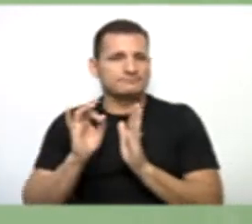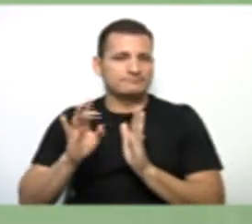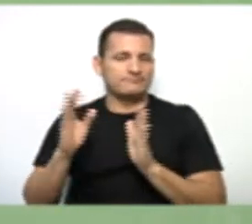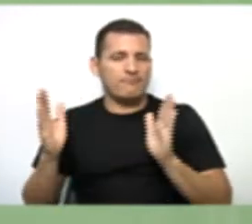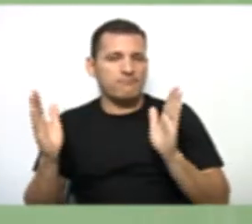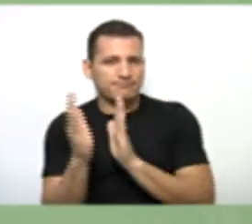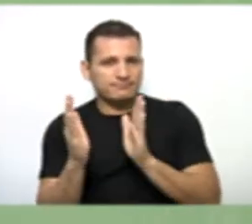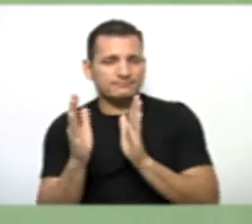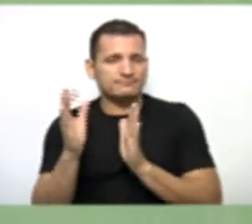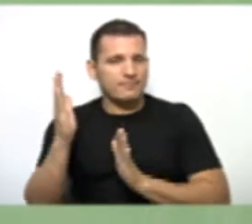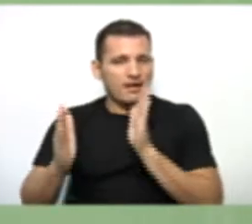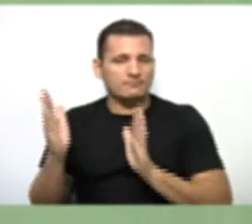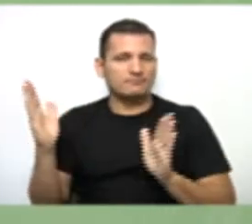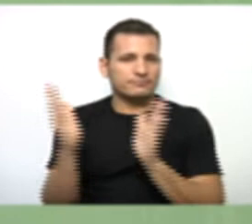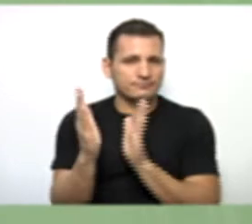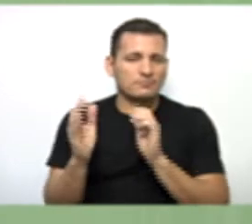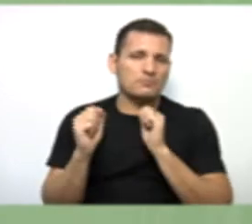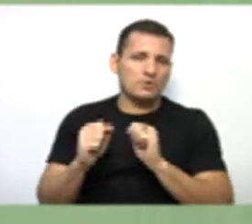esse mesmo autor, pode gerar